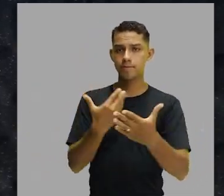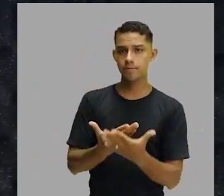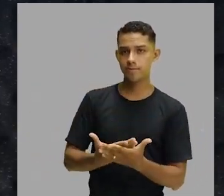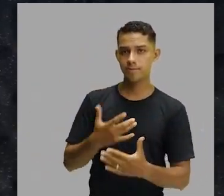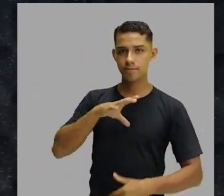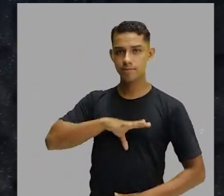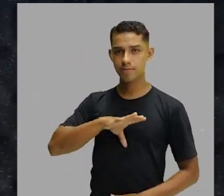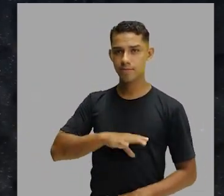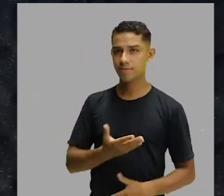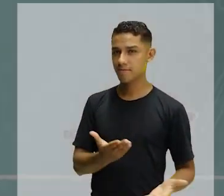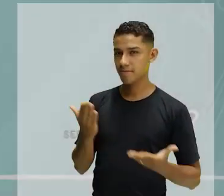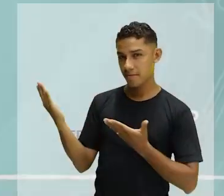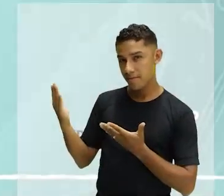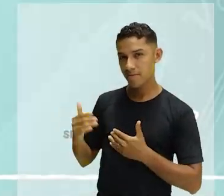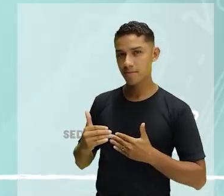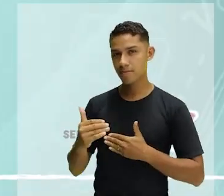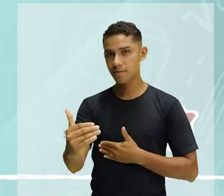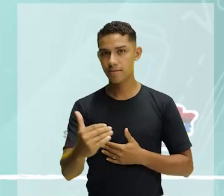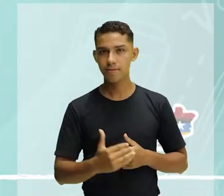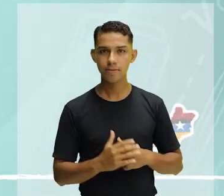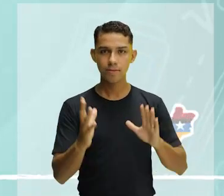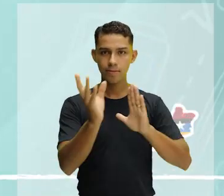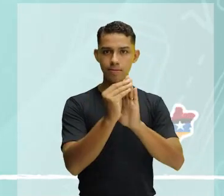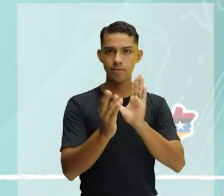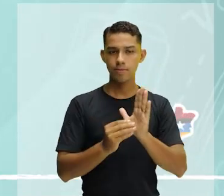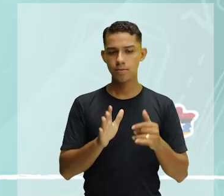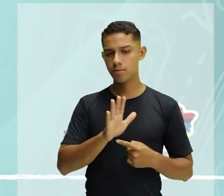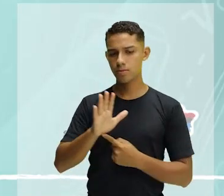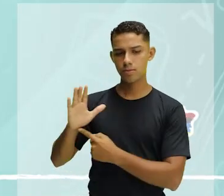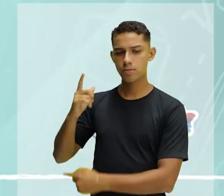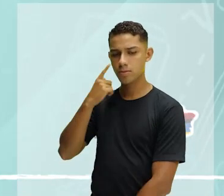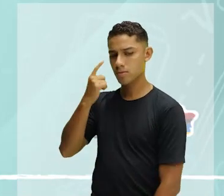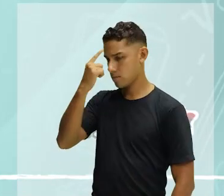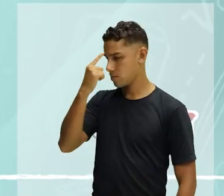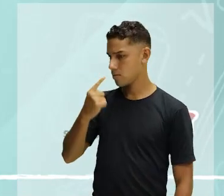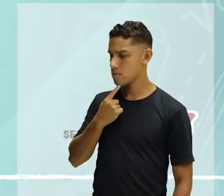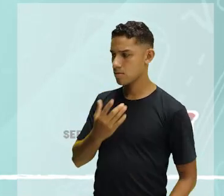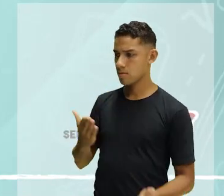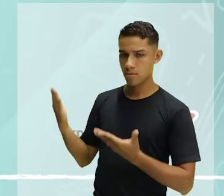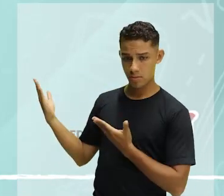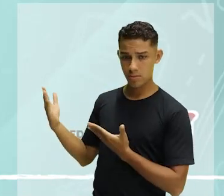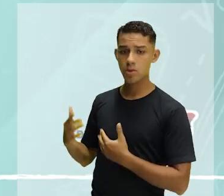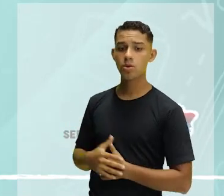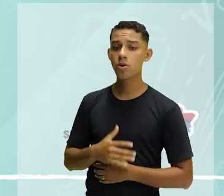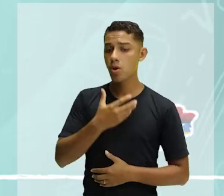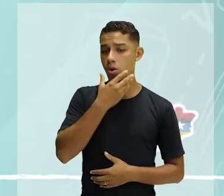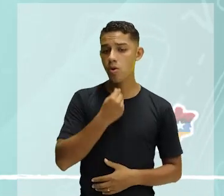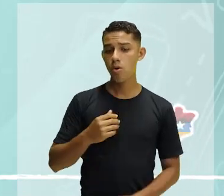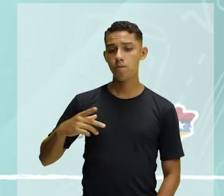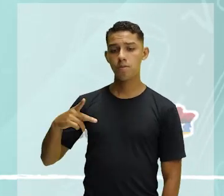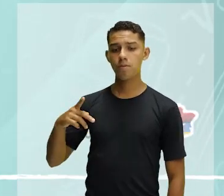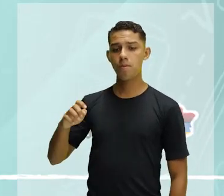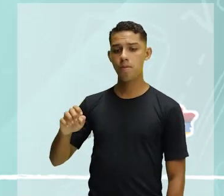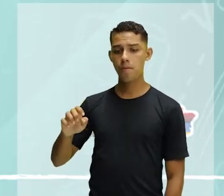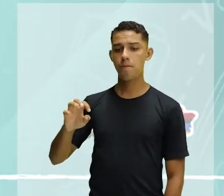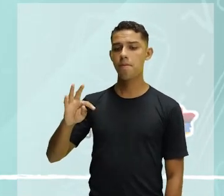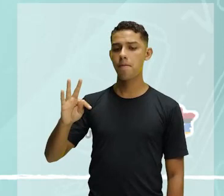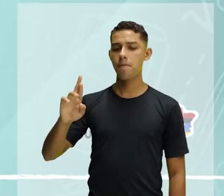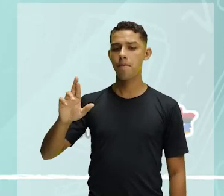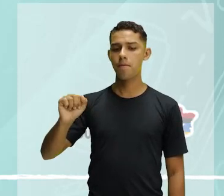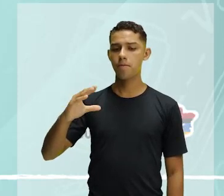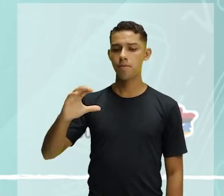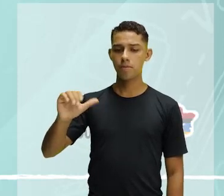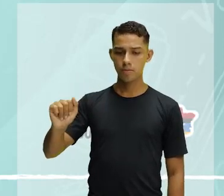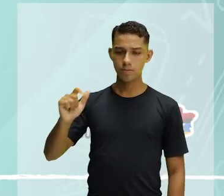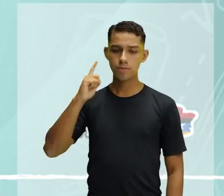seguir? Aqui eu tenho a foto do Petrarca, que eu acabei de falar. Ele era poeta, orador, escritor,